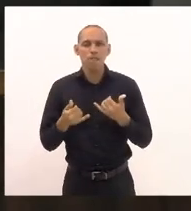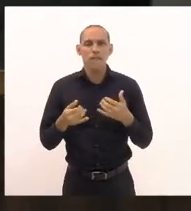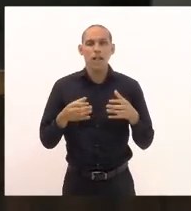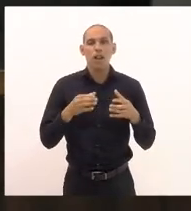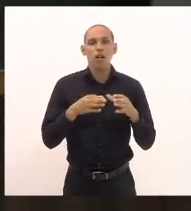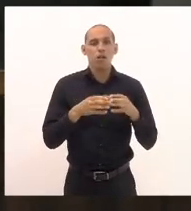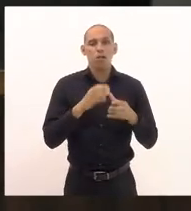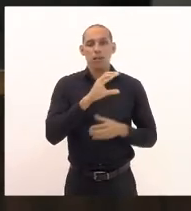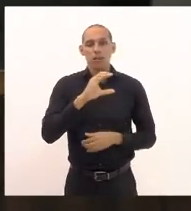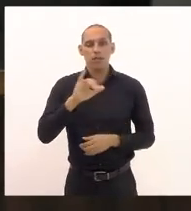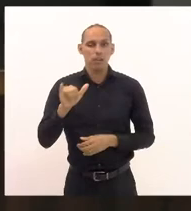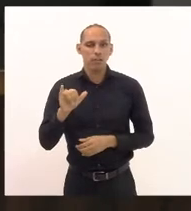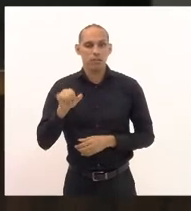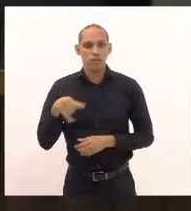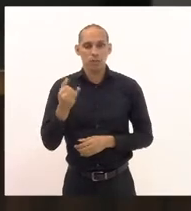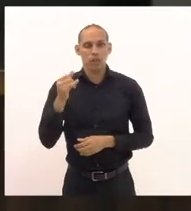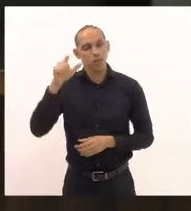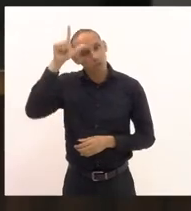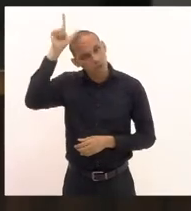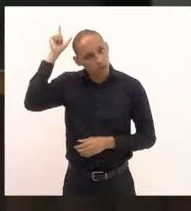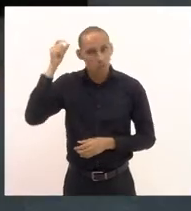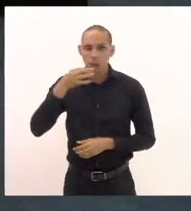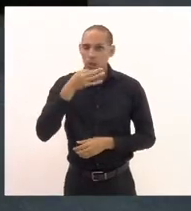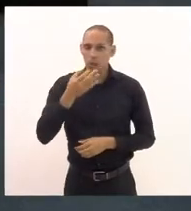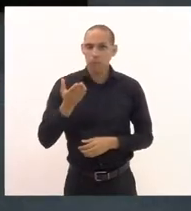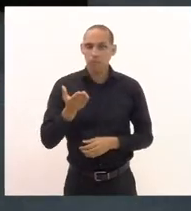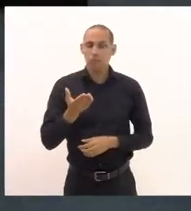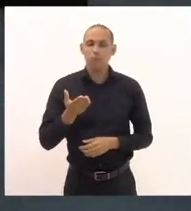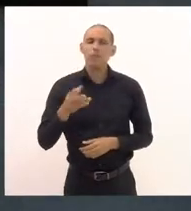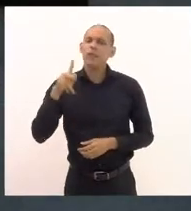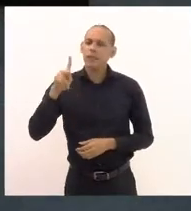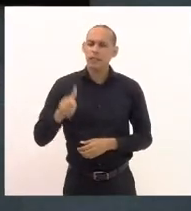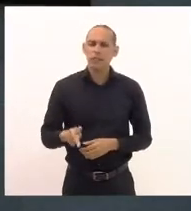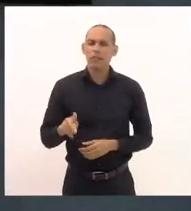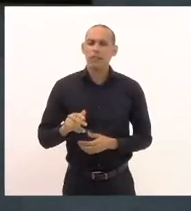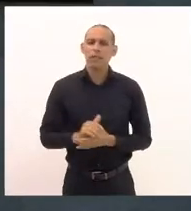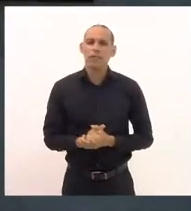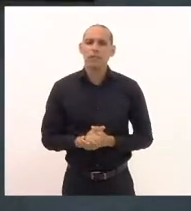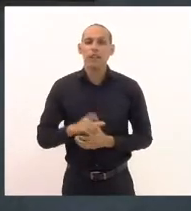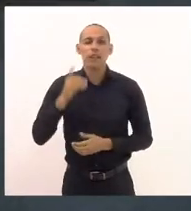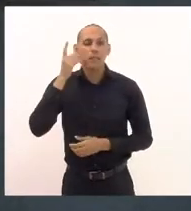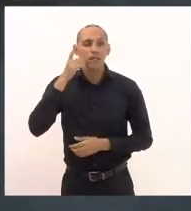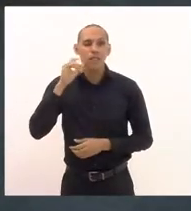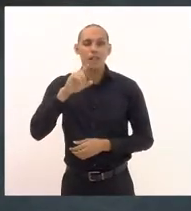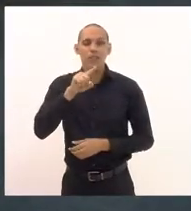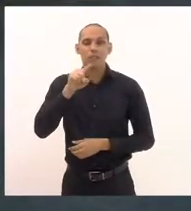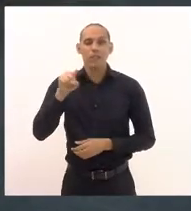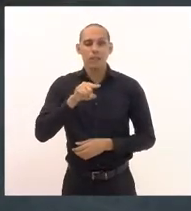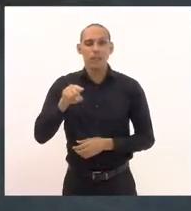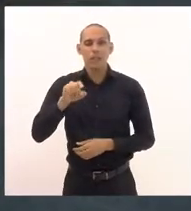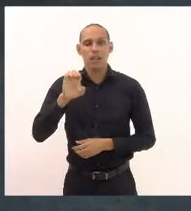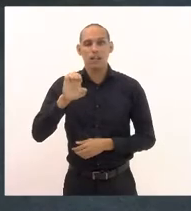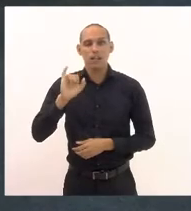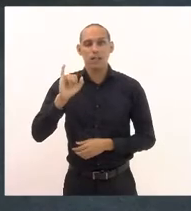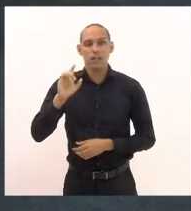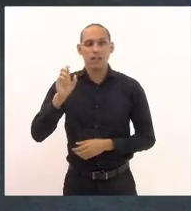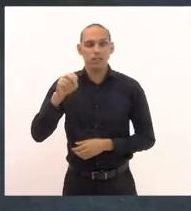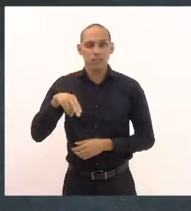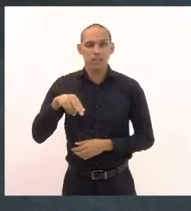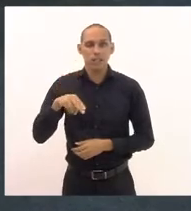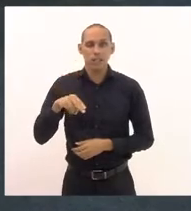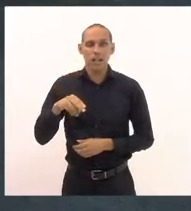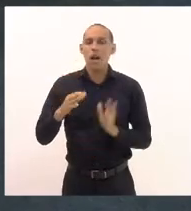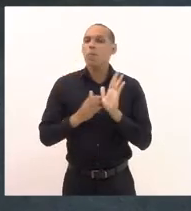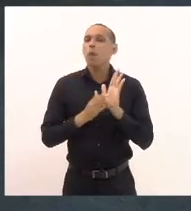Constituição e Justiça, deputado Luiz Paulo. Senhor presidente, deputada Zeidan propõe o